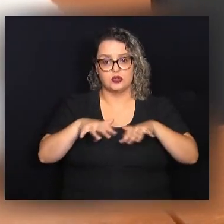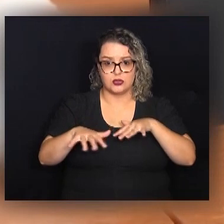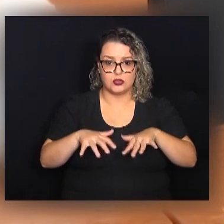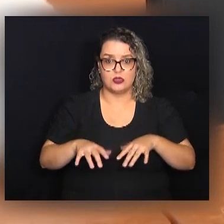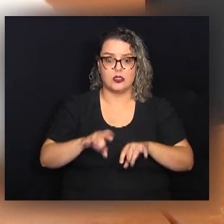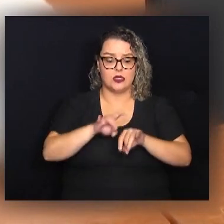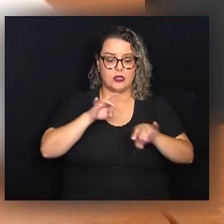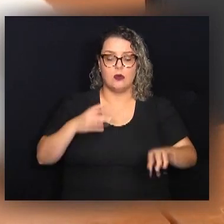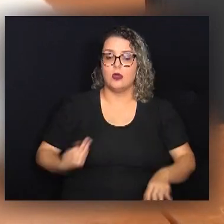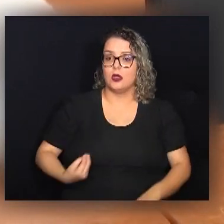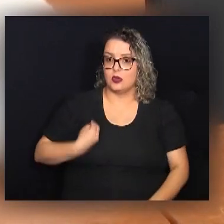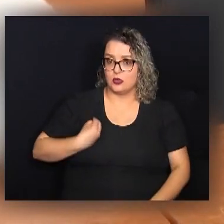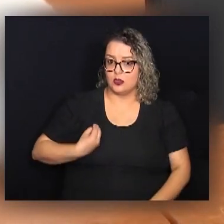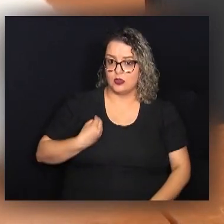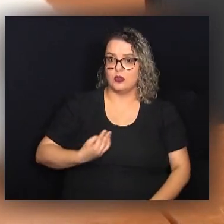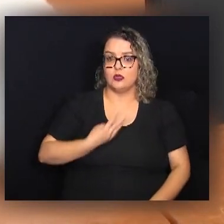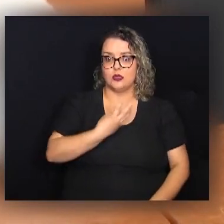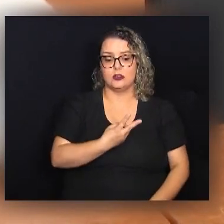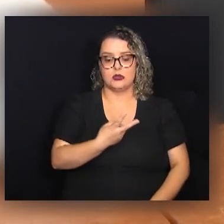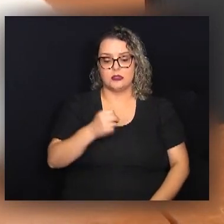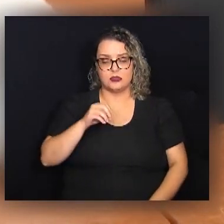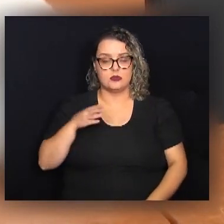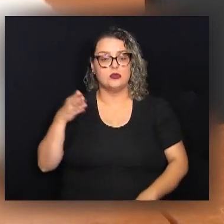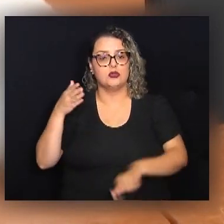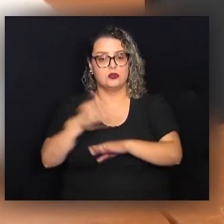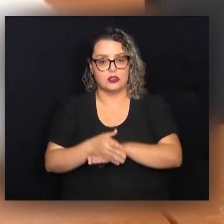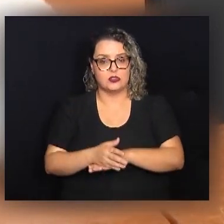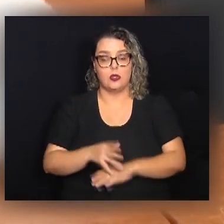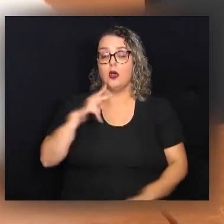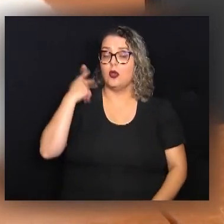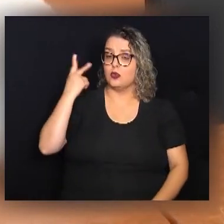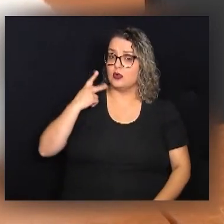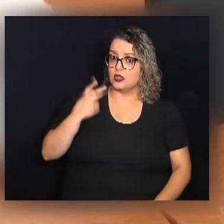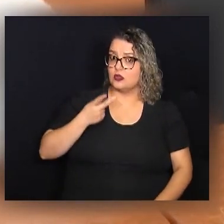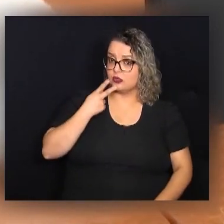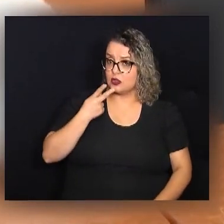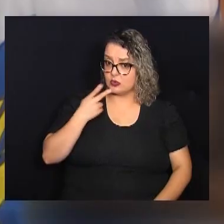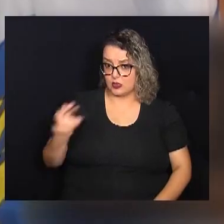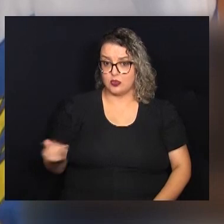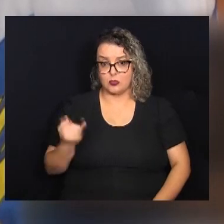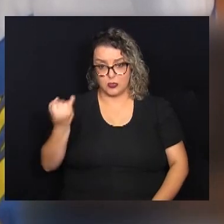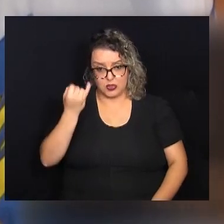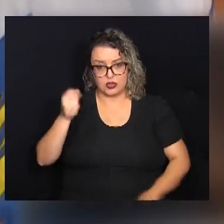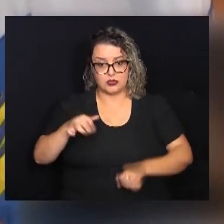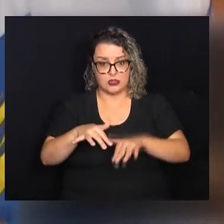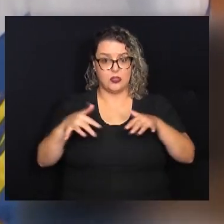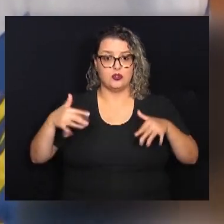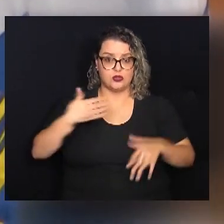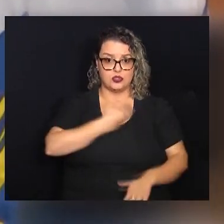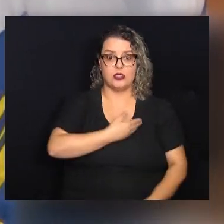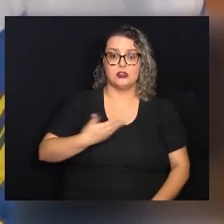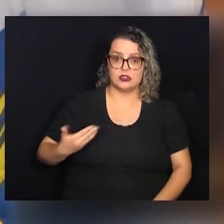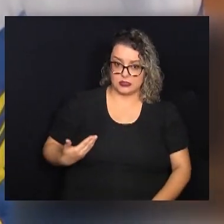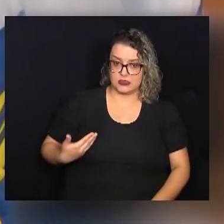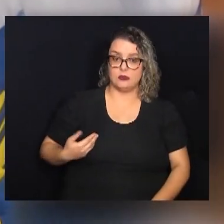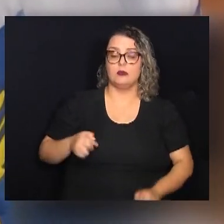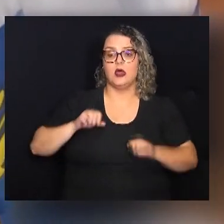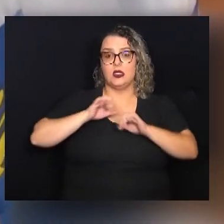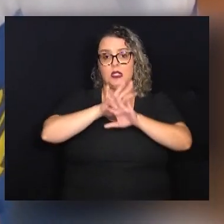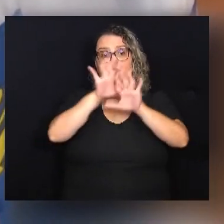sempre no trimestre fecha a conta. A empresa investe na sinalização e na educação de trânsito, às vezes mais do que